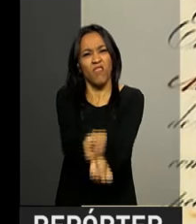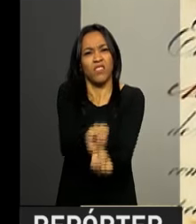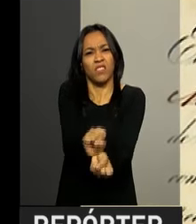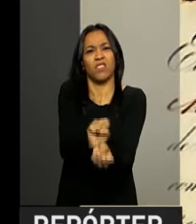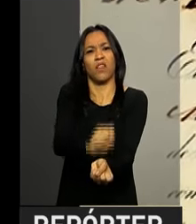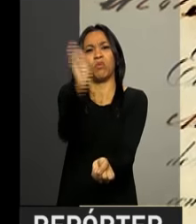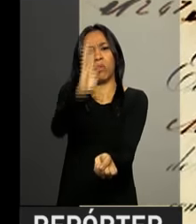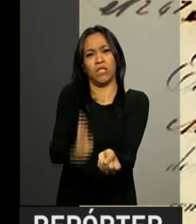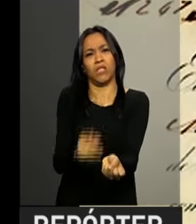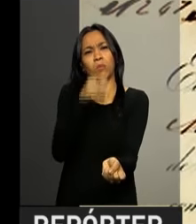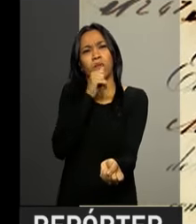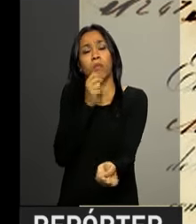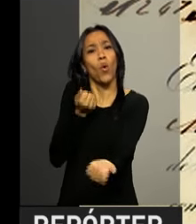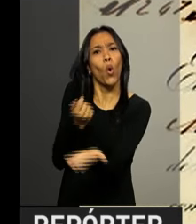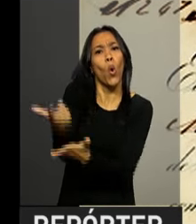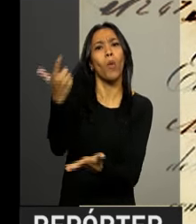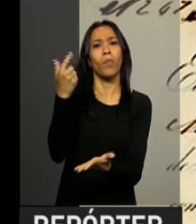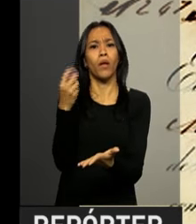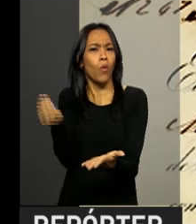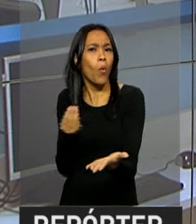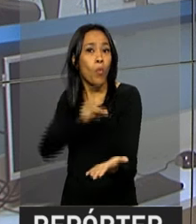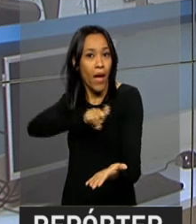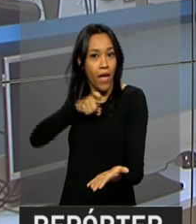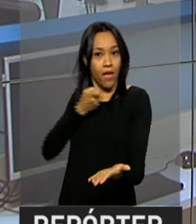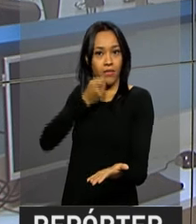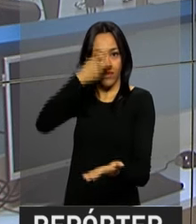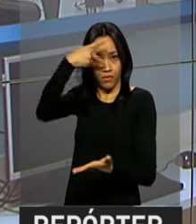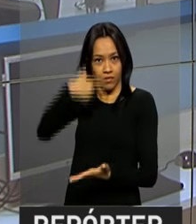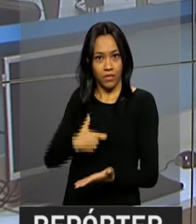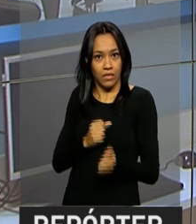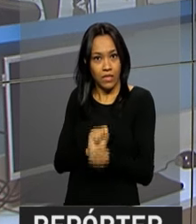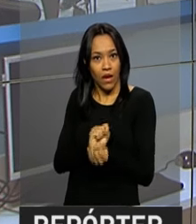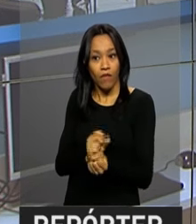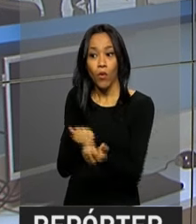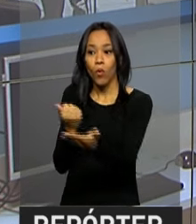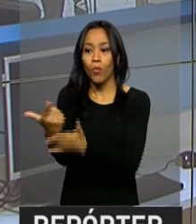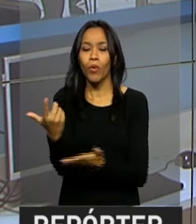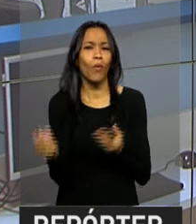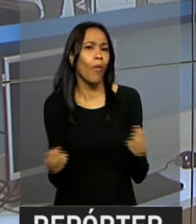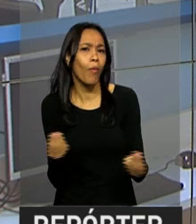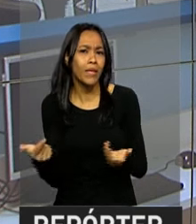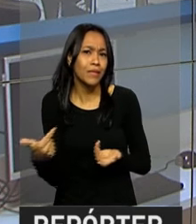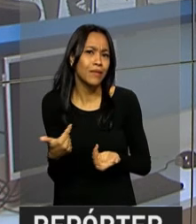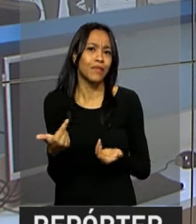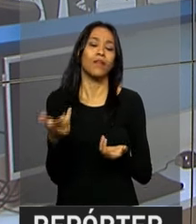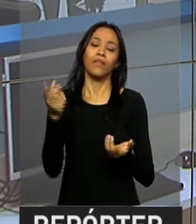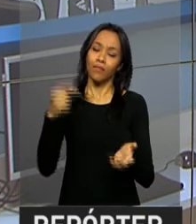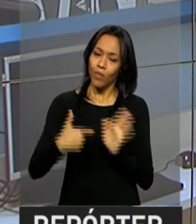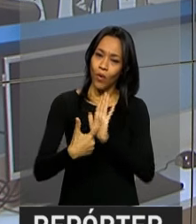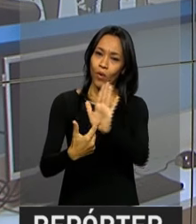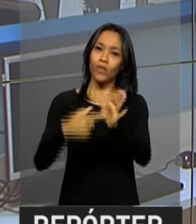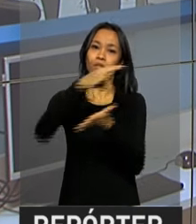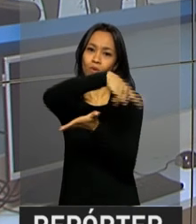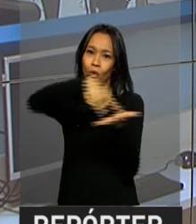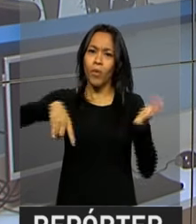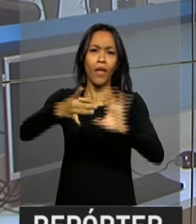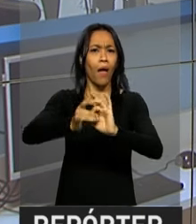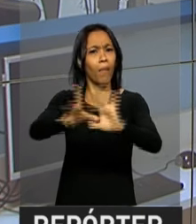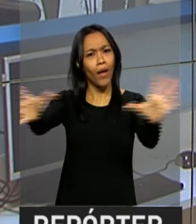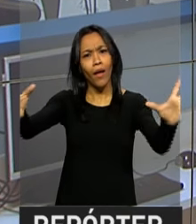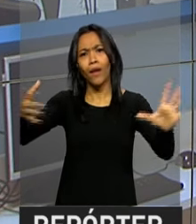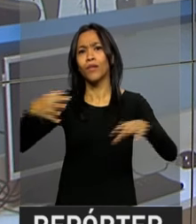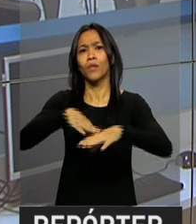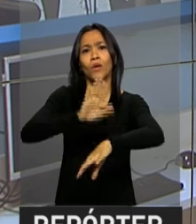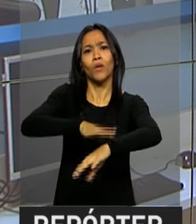escritura de compra de um escrava por uma ex-escrava os documentos fazem parte da amra Rio em movimento aberta ao público